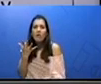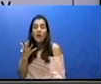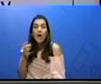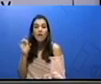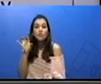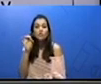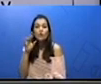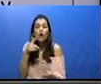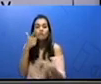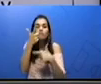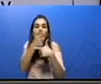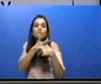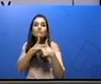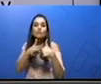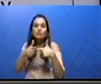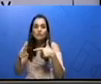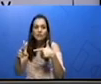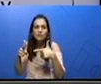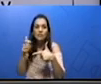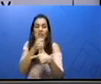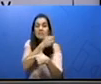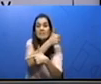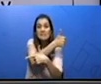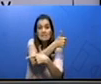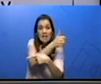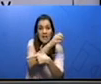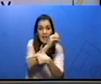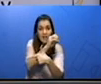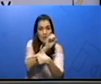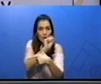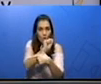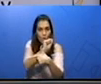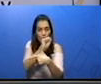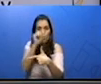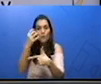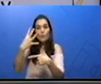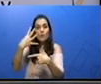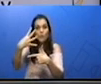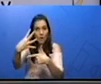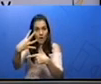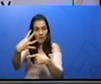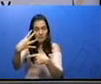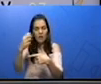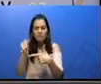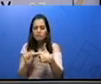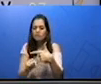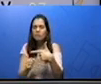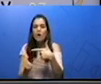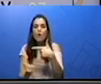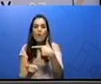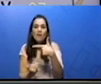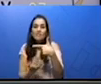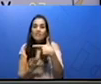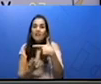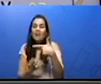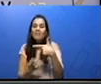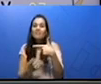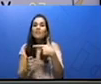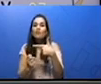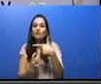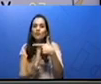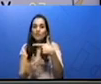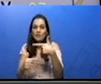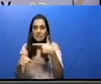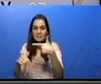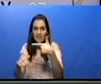basta eu dividir o 108 do primeiro experimento por 4, que eu obtenho a quantidade em gramas, que é 27